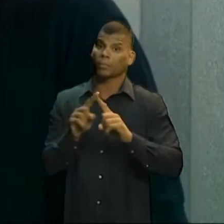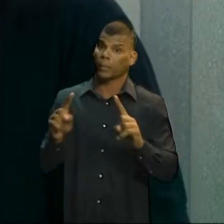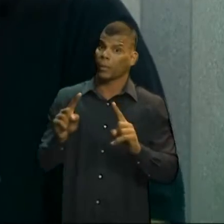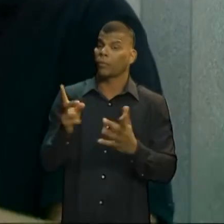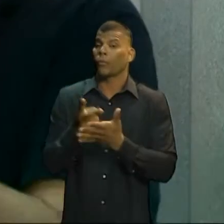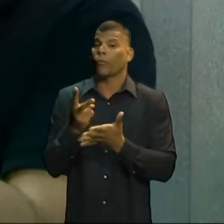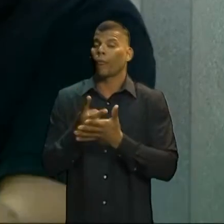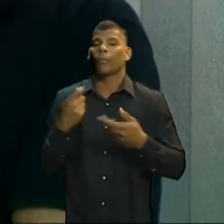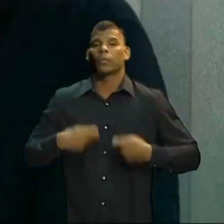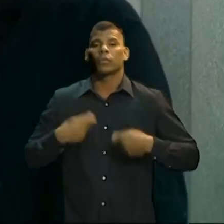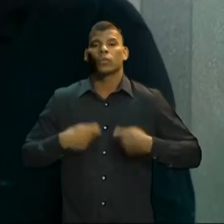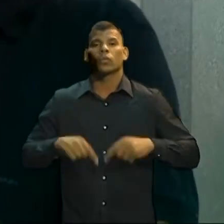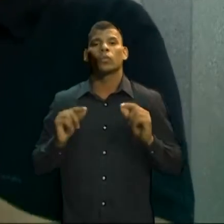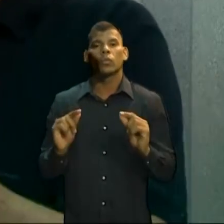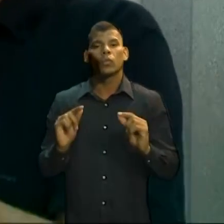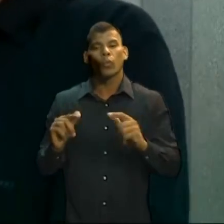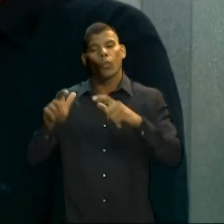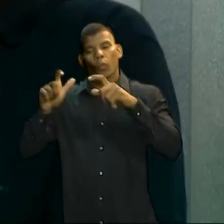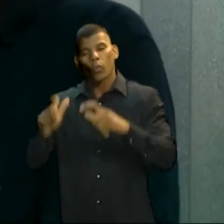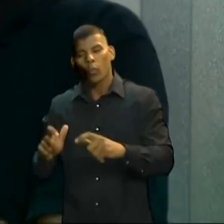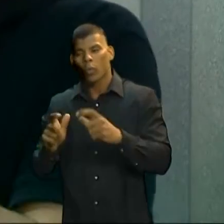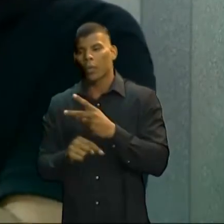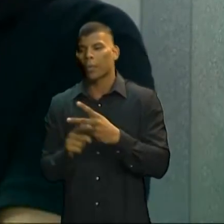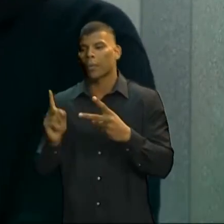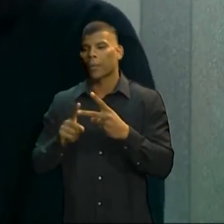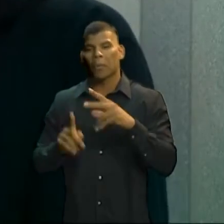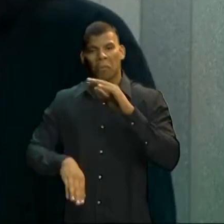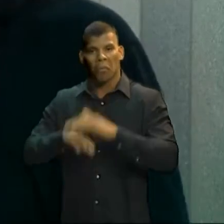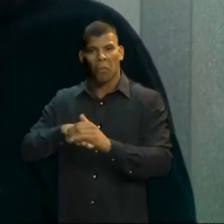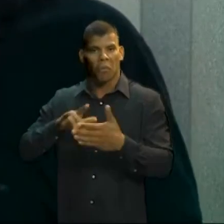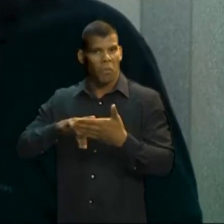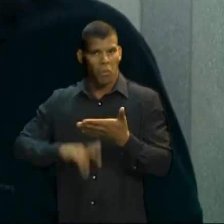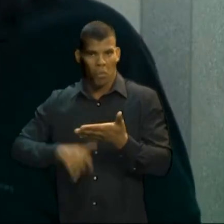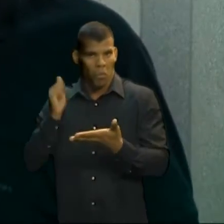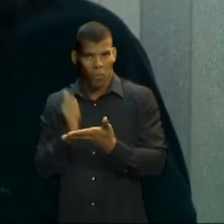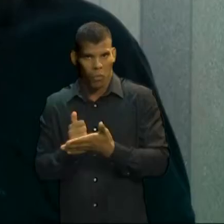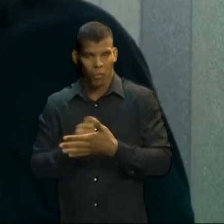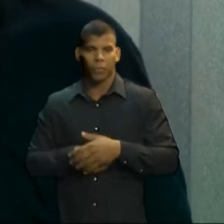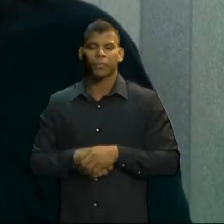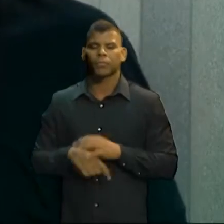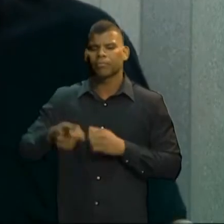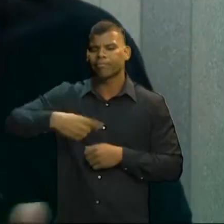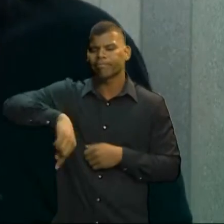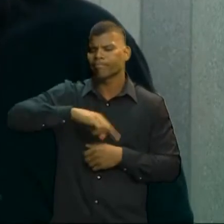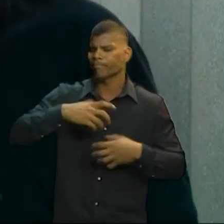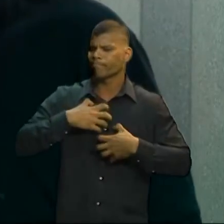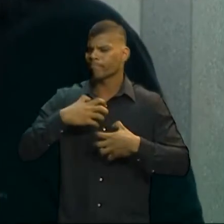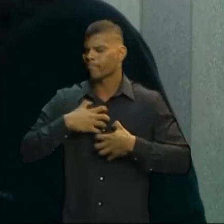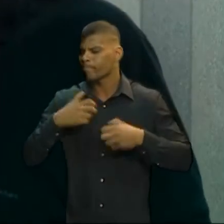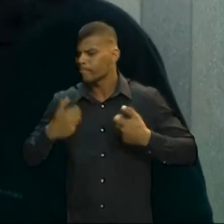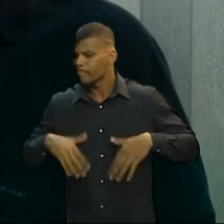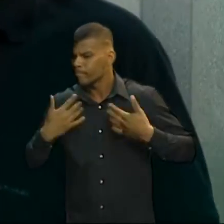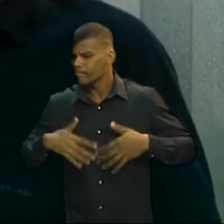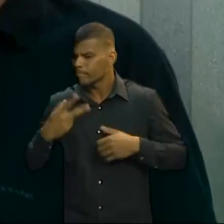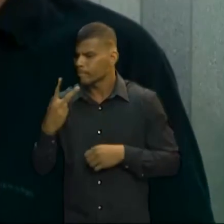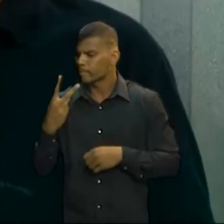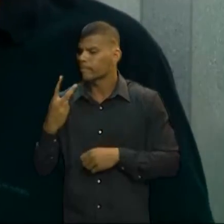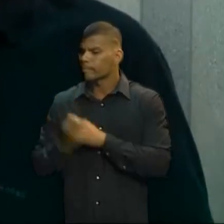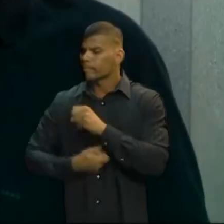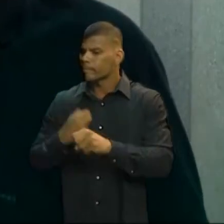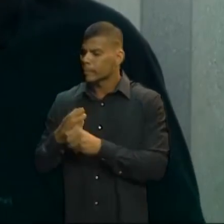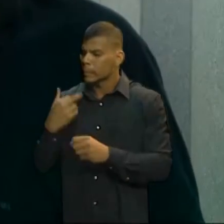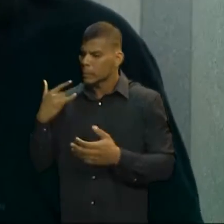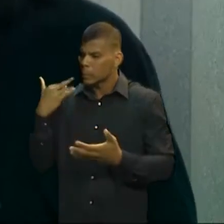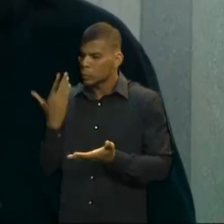ter o seu estoque, o espaço para guardar os seus documentos. Então, a gente sentiu, nos últimos 2 anos, uma